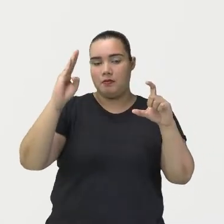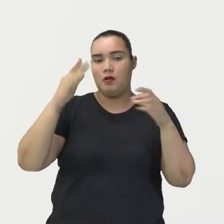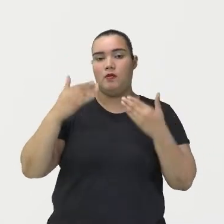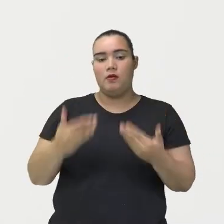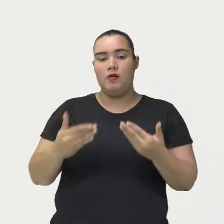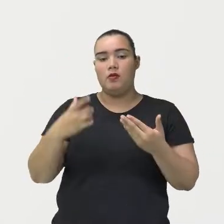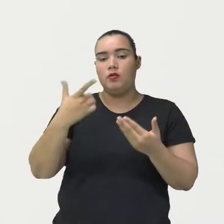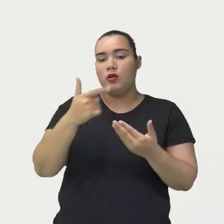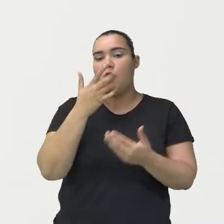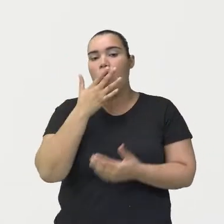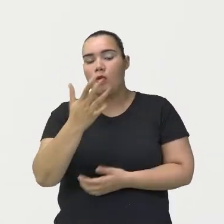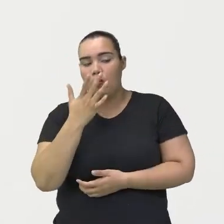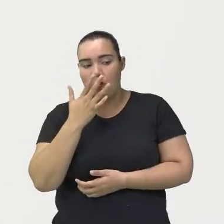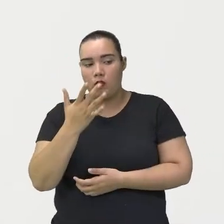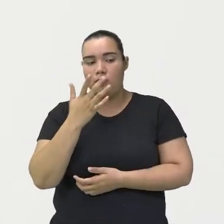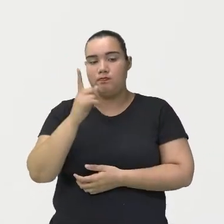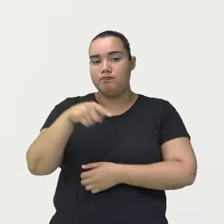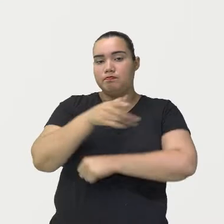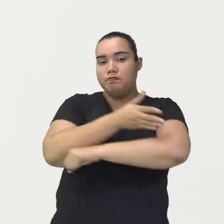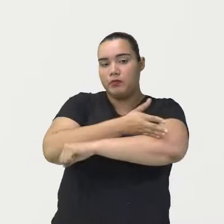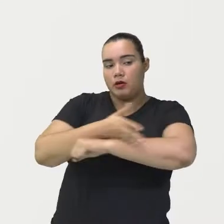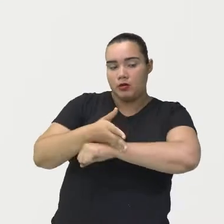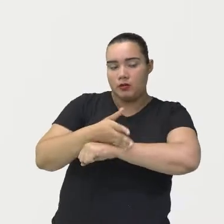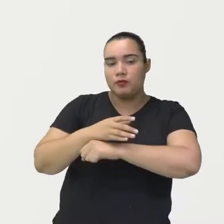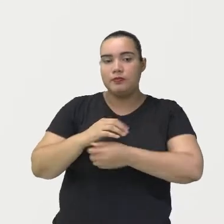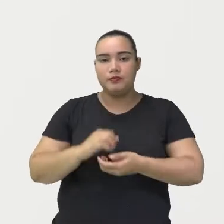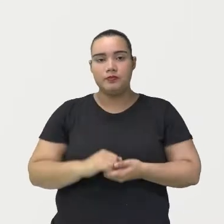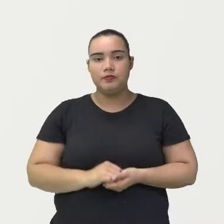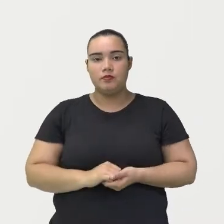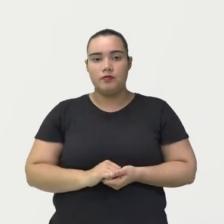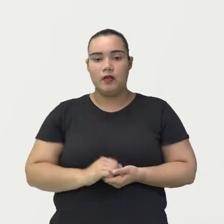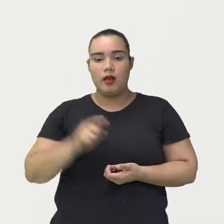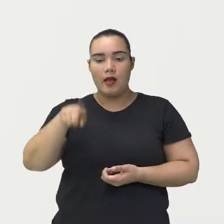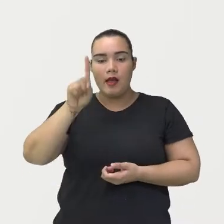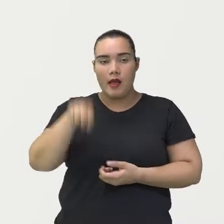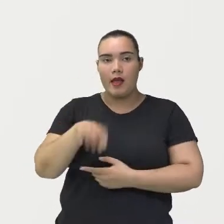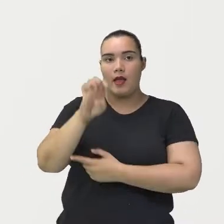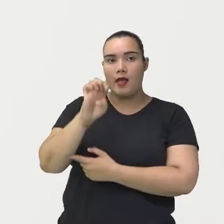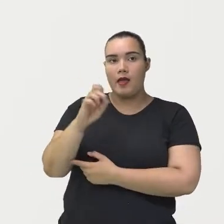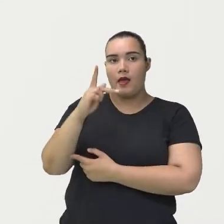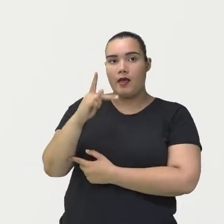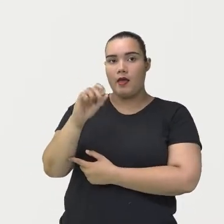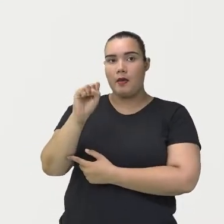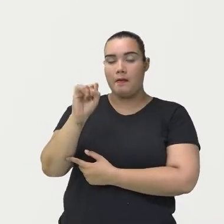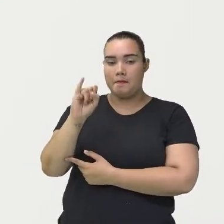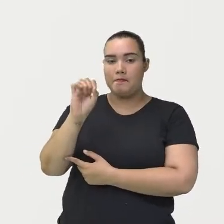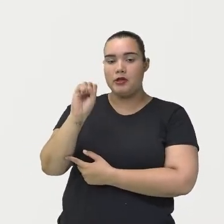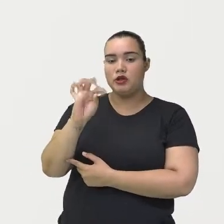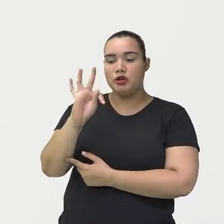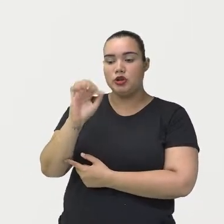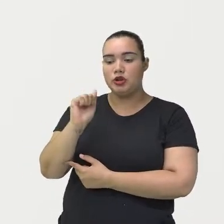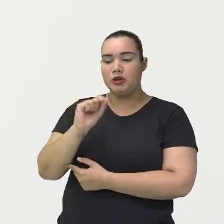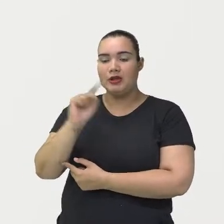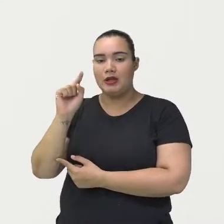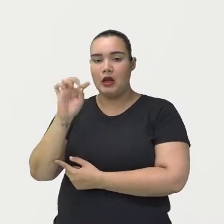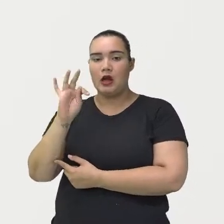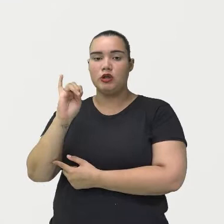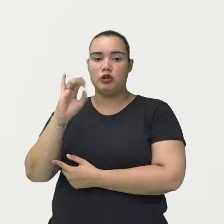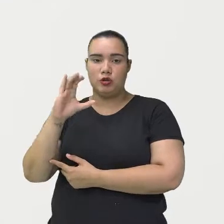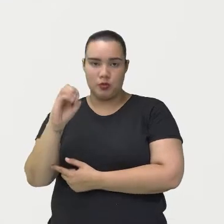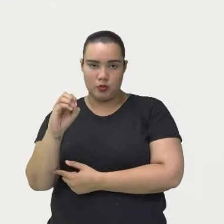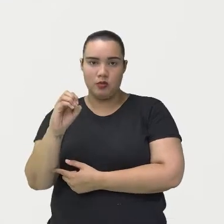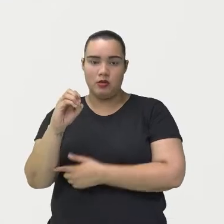ter cor, vai ser branco. Ele é epistático, ele impede que o outro expresse